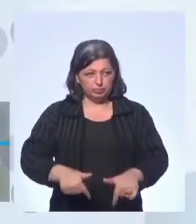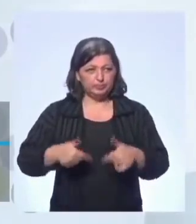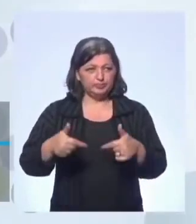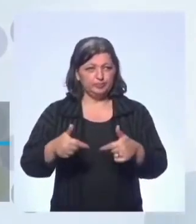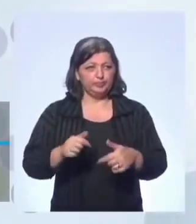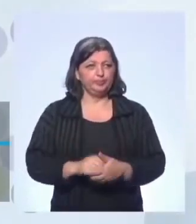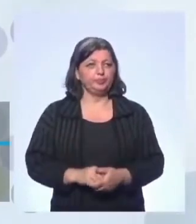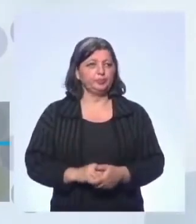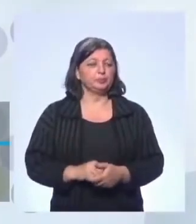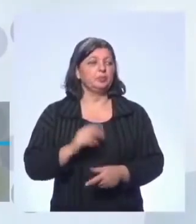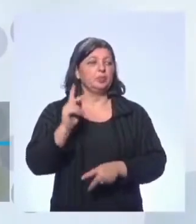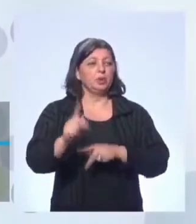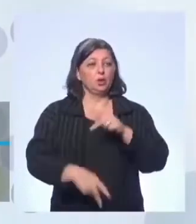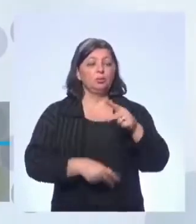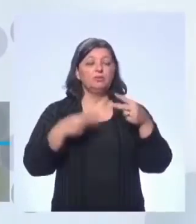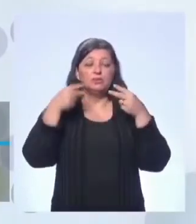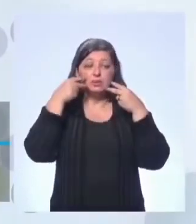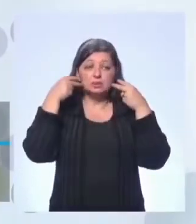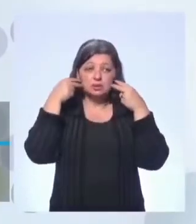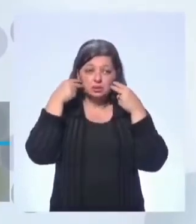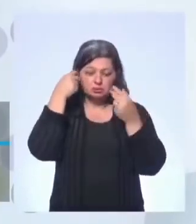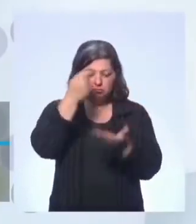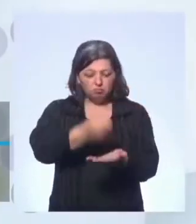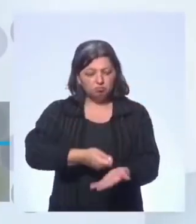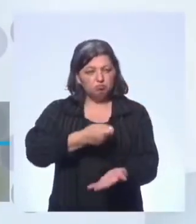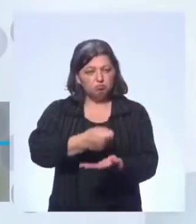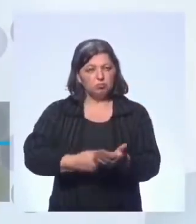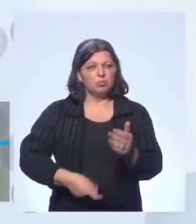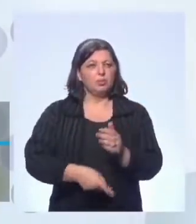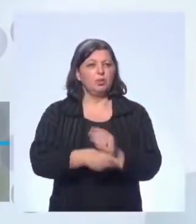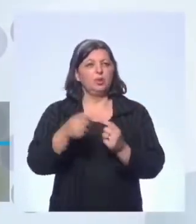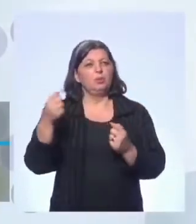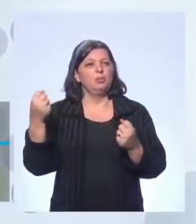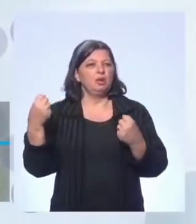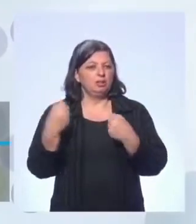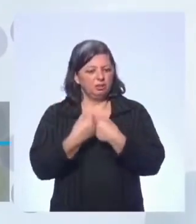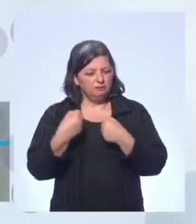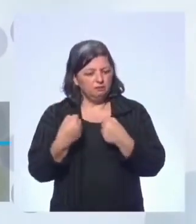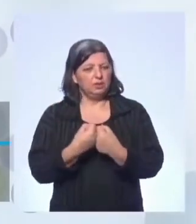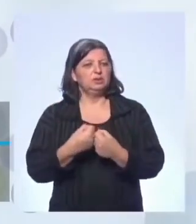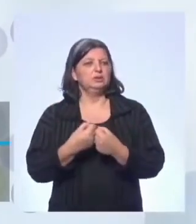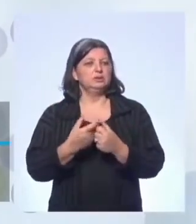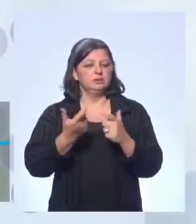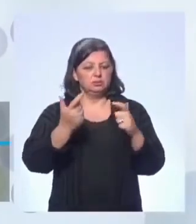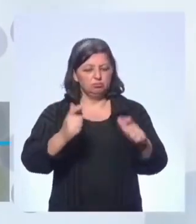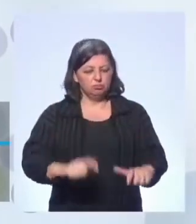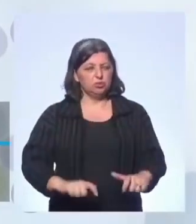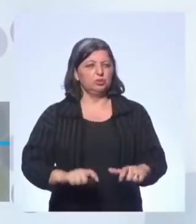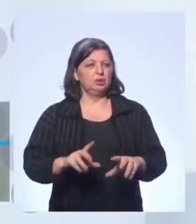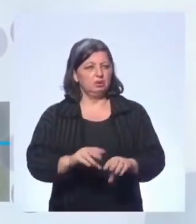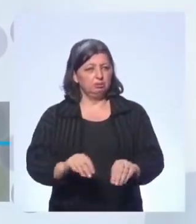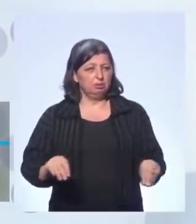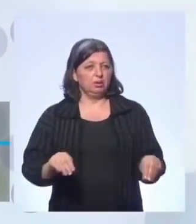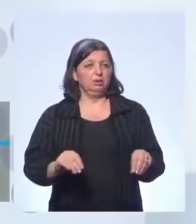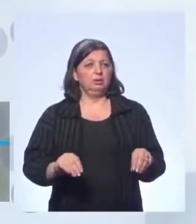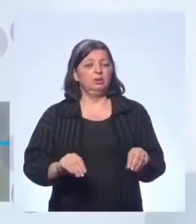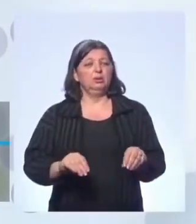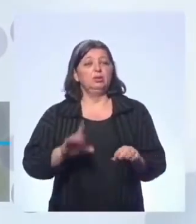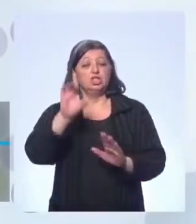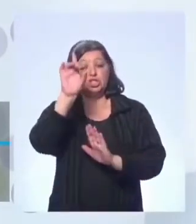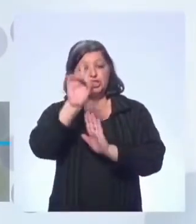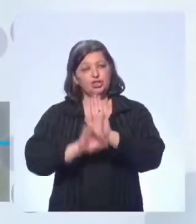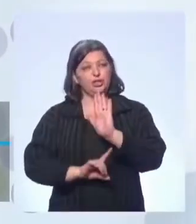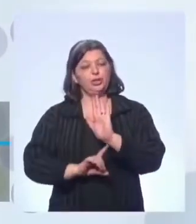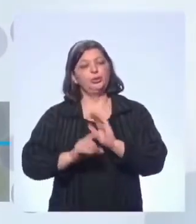indígenas emplacaram para defender a sua terra, para defender os seus direitos, para defender a